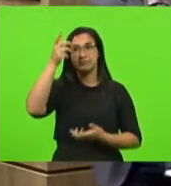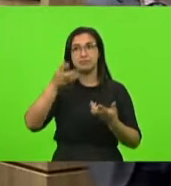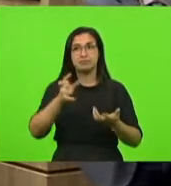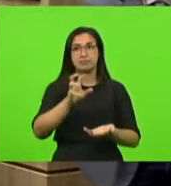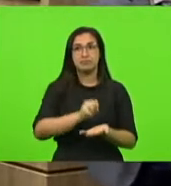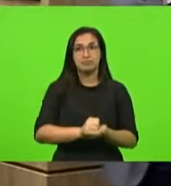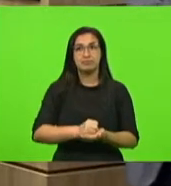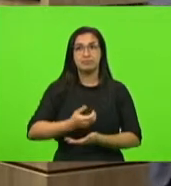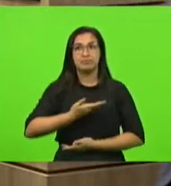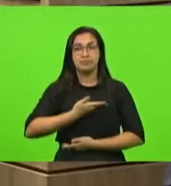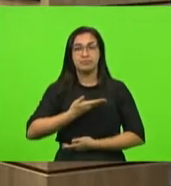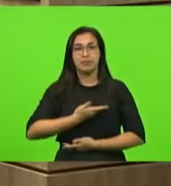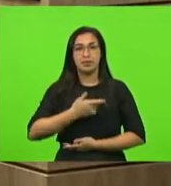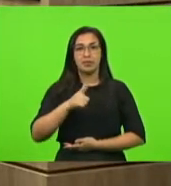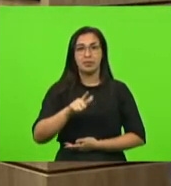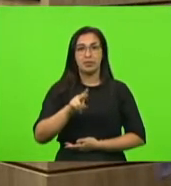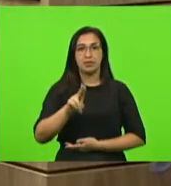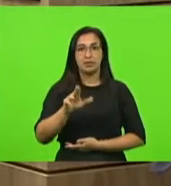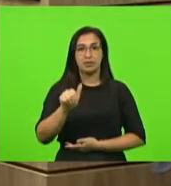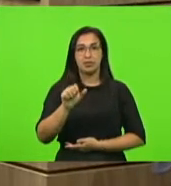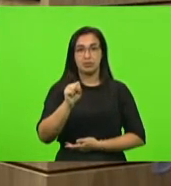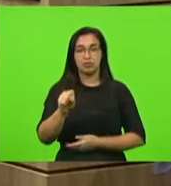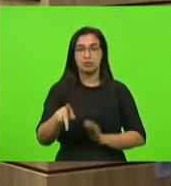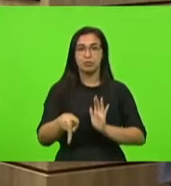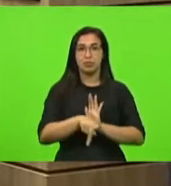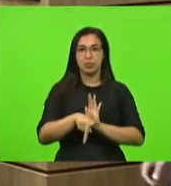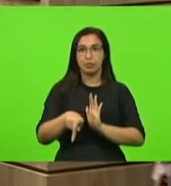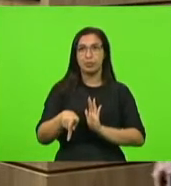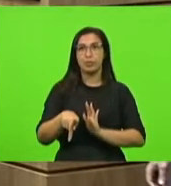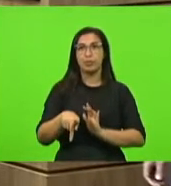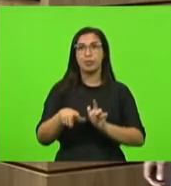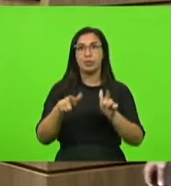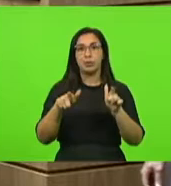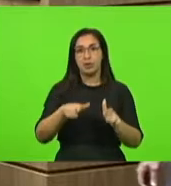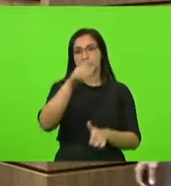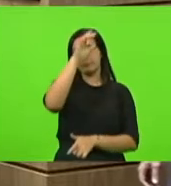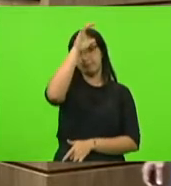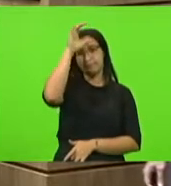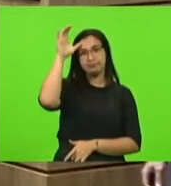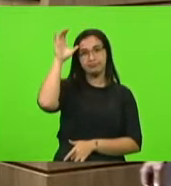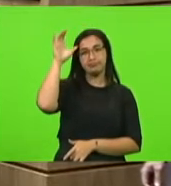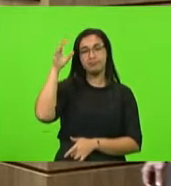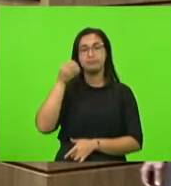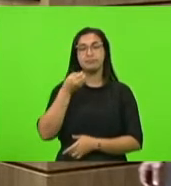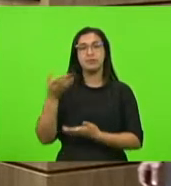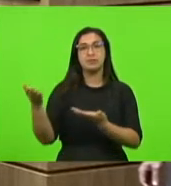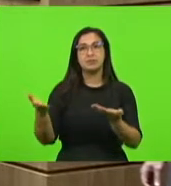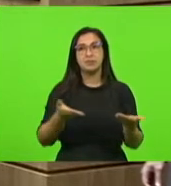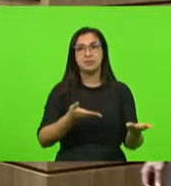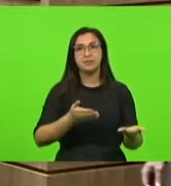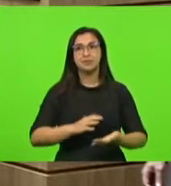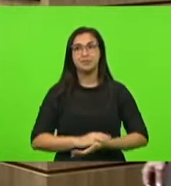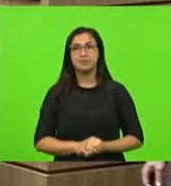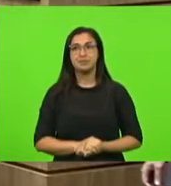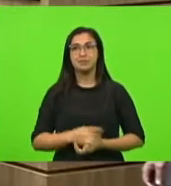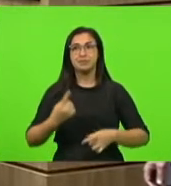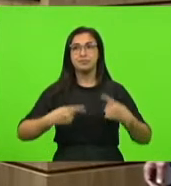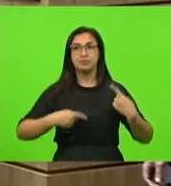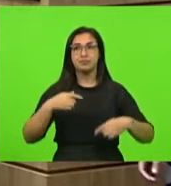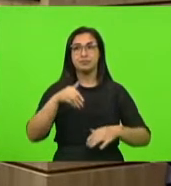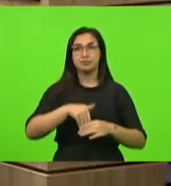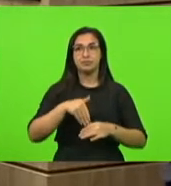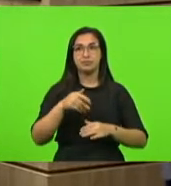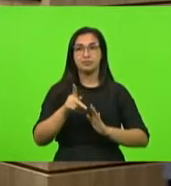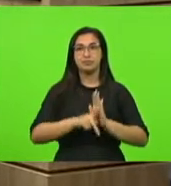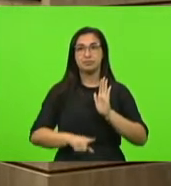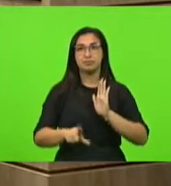grande amigo Lucas Schmidt, da cidade de Criciúma, que se encontra aqui também. Seja bem-vindo, Lucas. Discussão e votação em turno único do